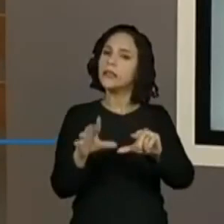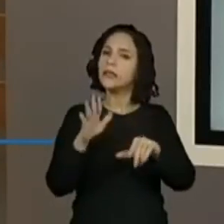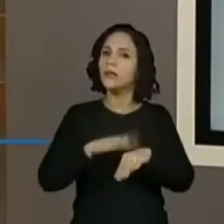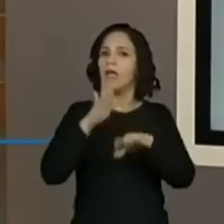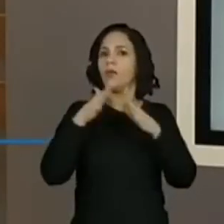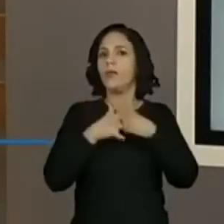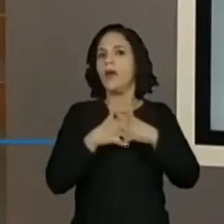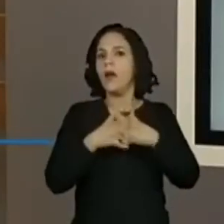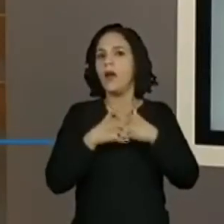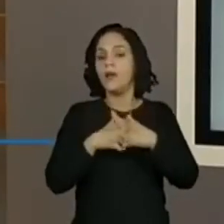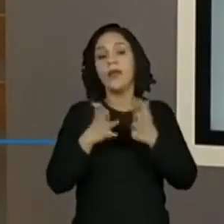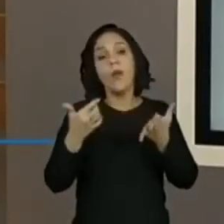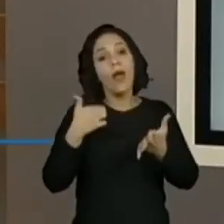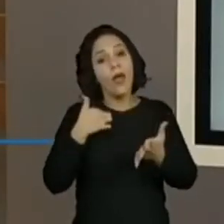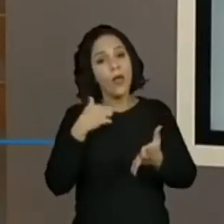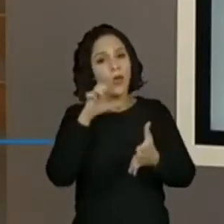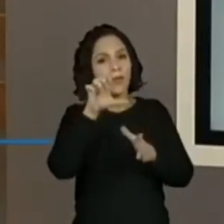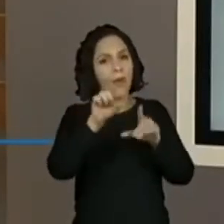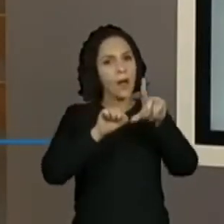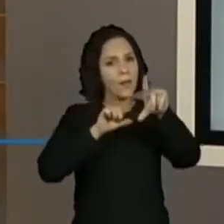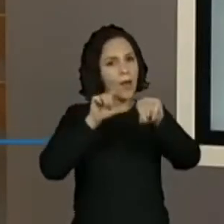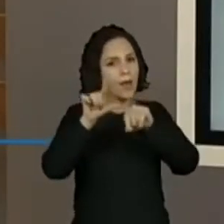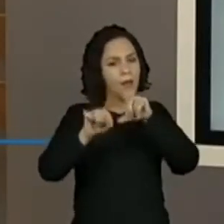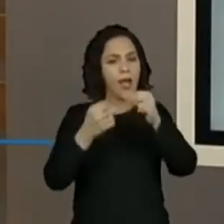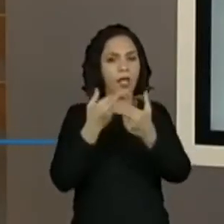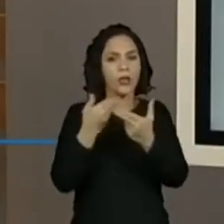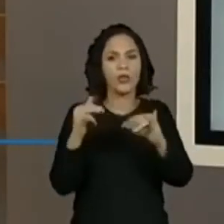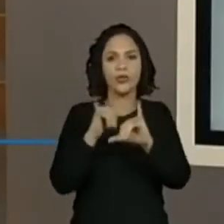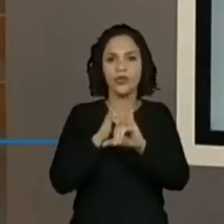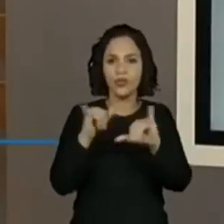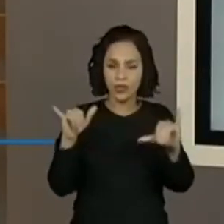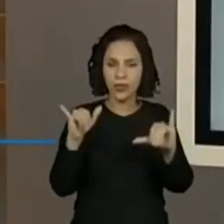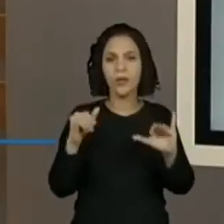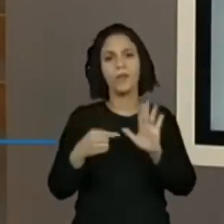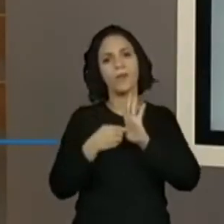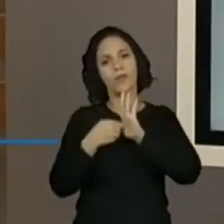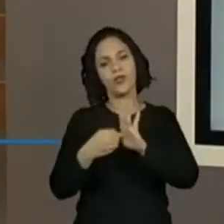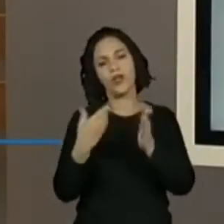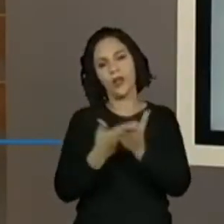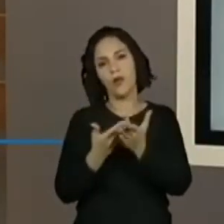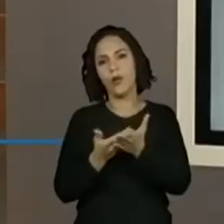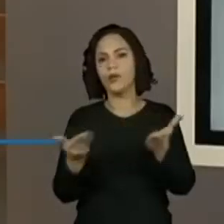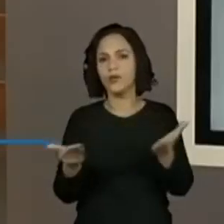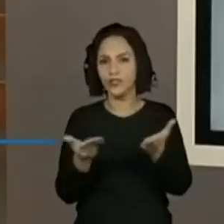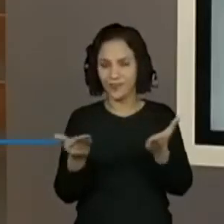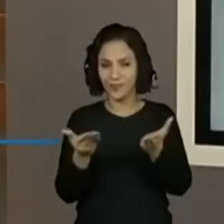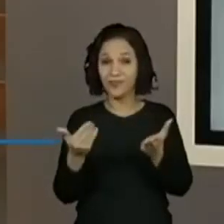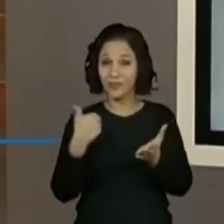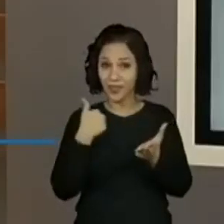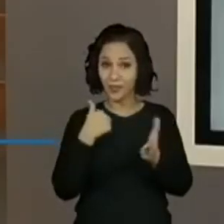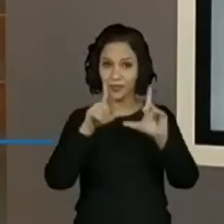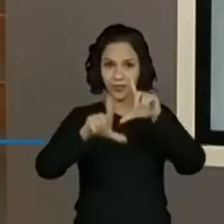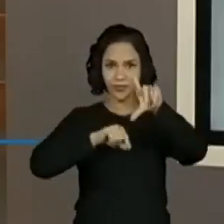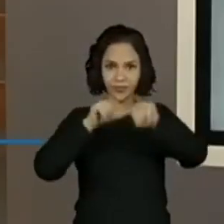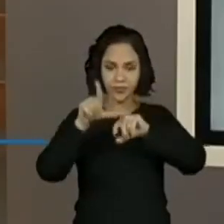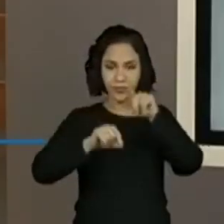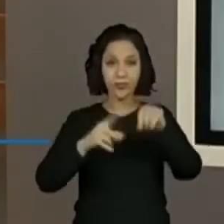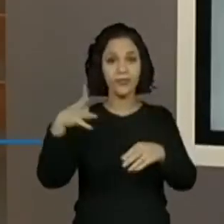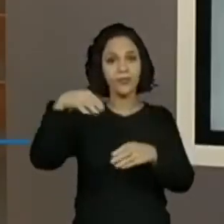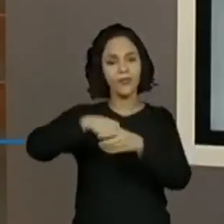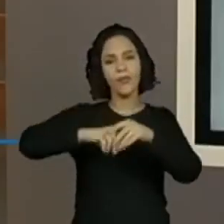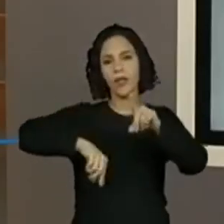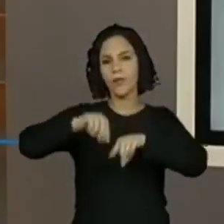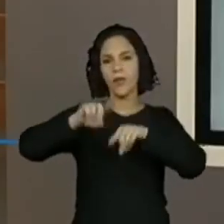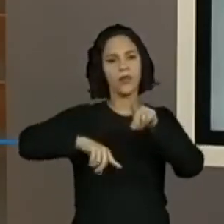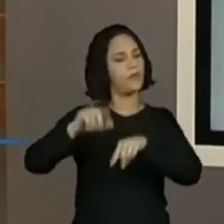complicado. Então, eu selecionei algumas notícias para trabalhar nessa aula. Essas notícias que eu selecionei não estão no